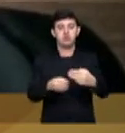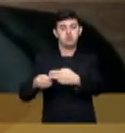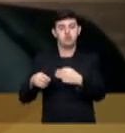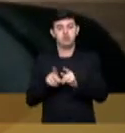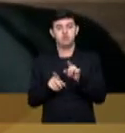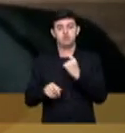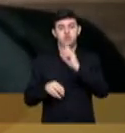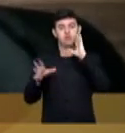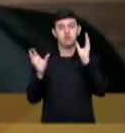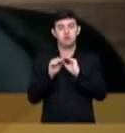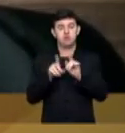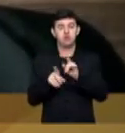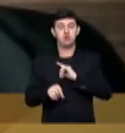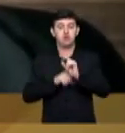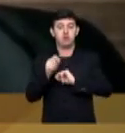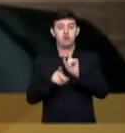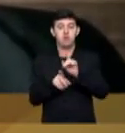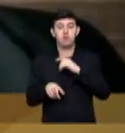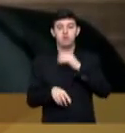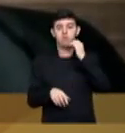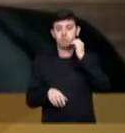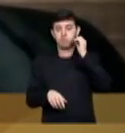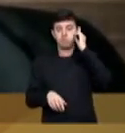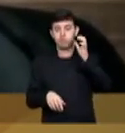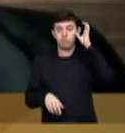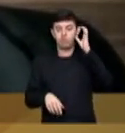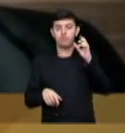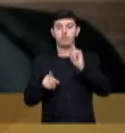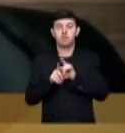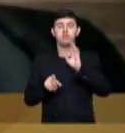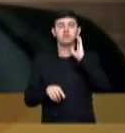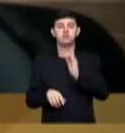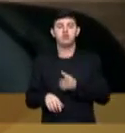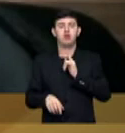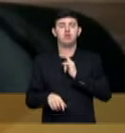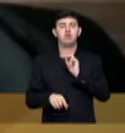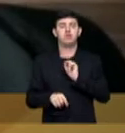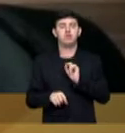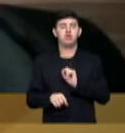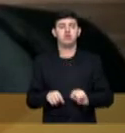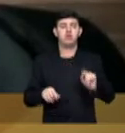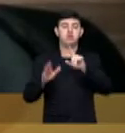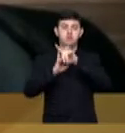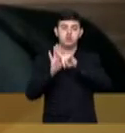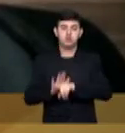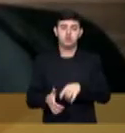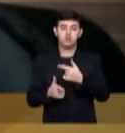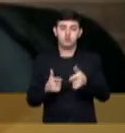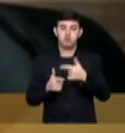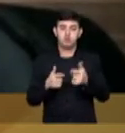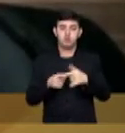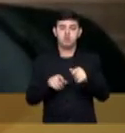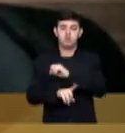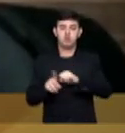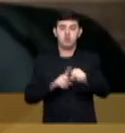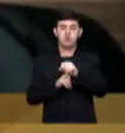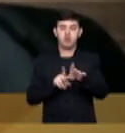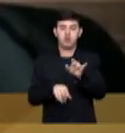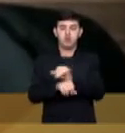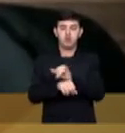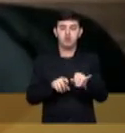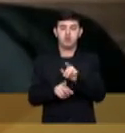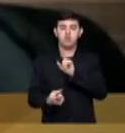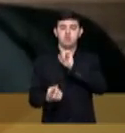conhecimento recíproco, facilitando o diagnóstico dos problemas sociais e a participação motivada